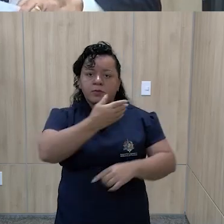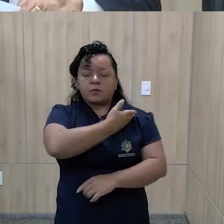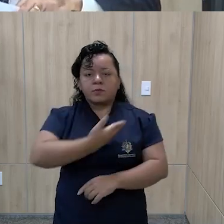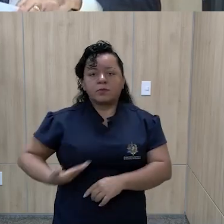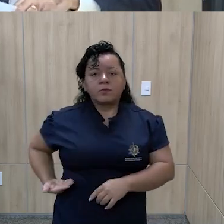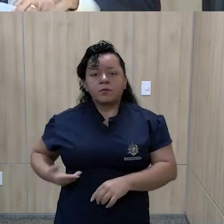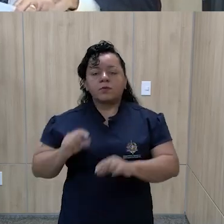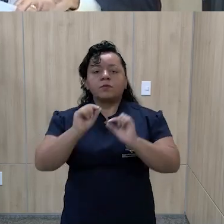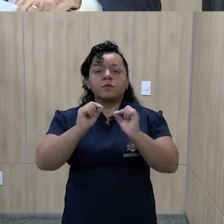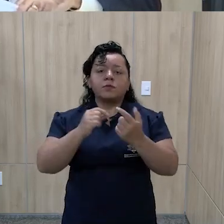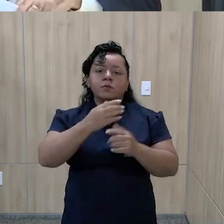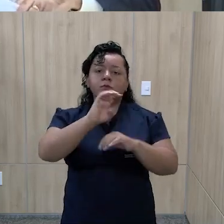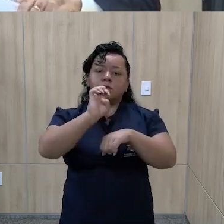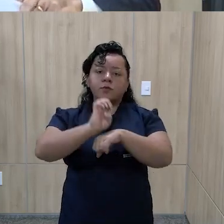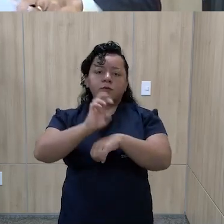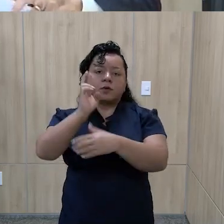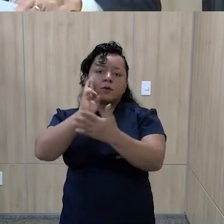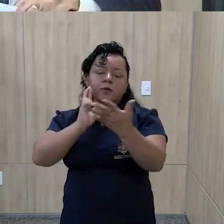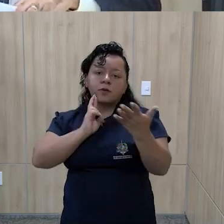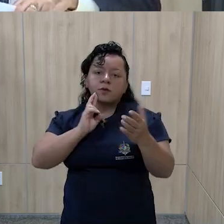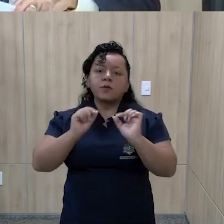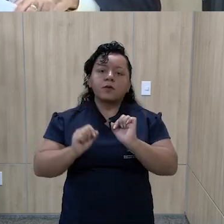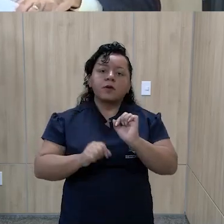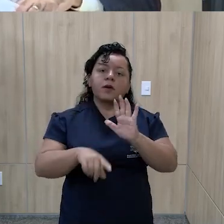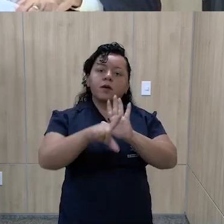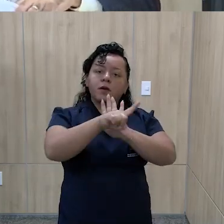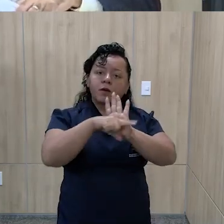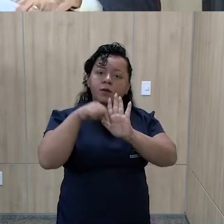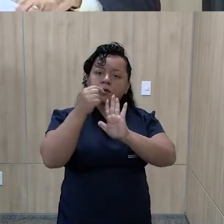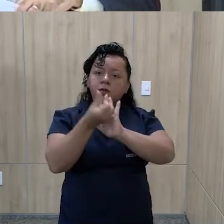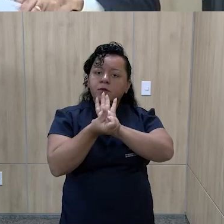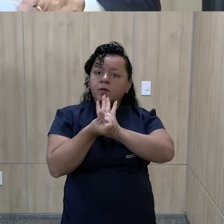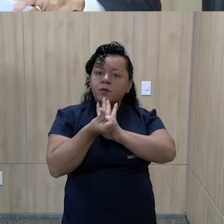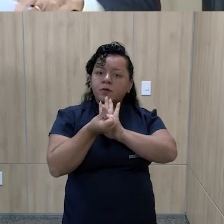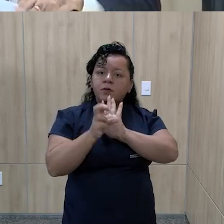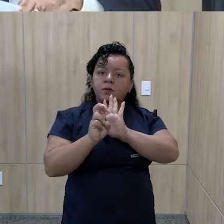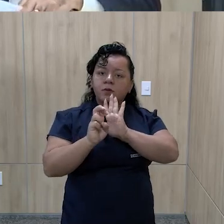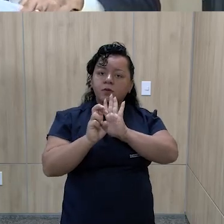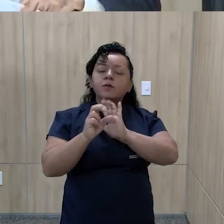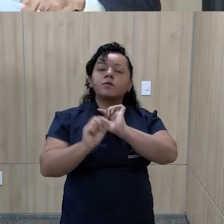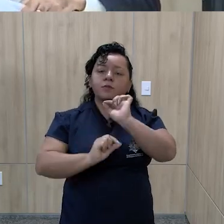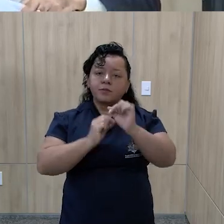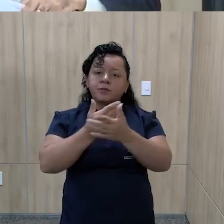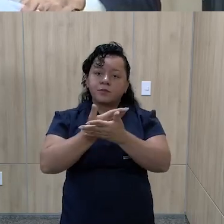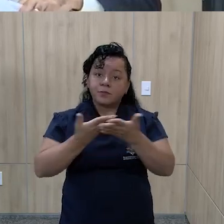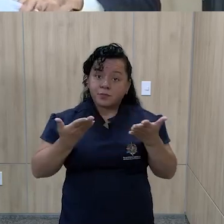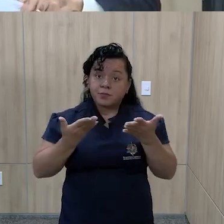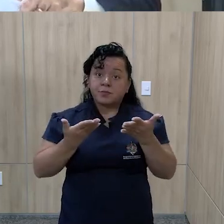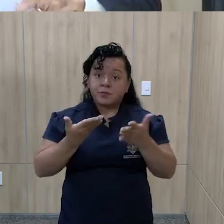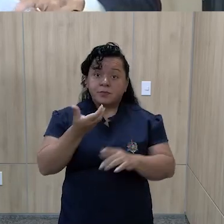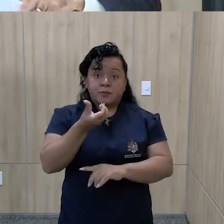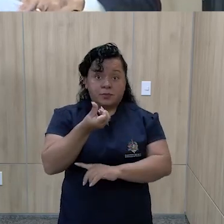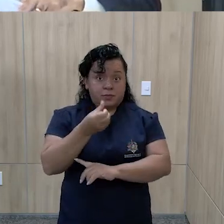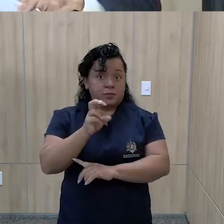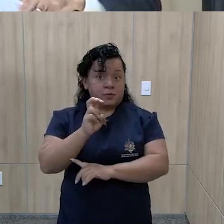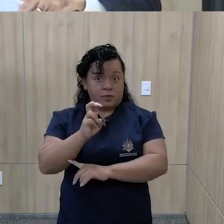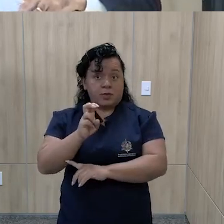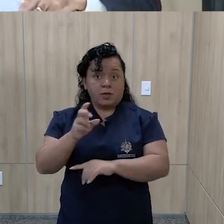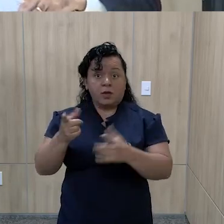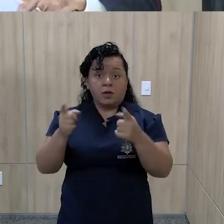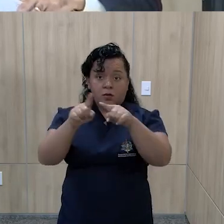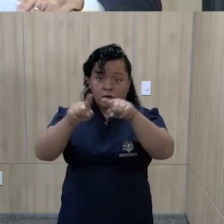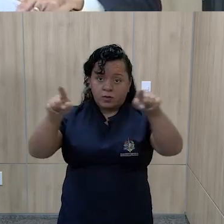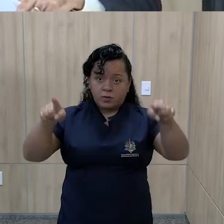específico artigo 135 este artigo o servidor público ele